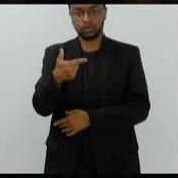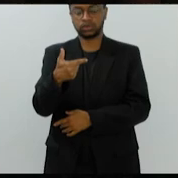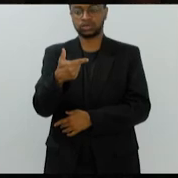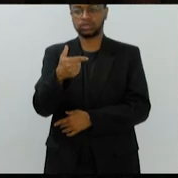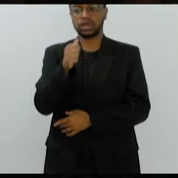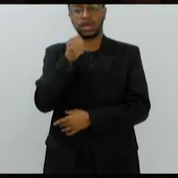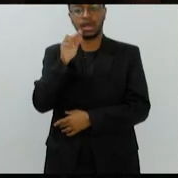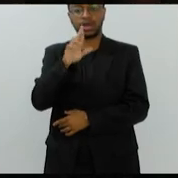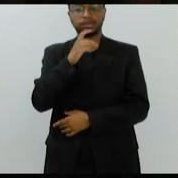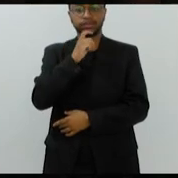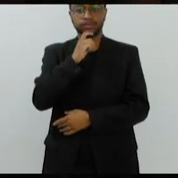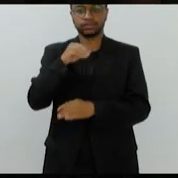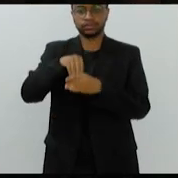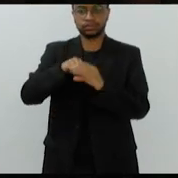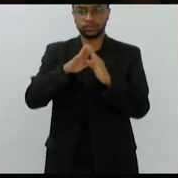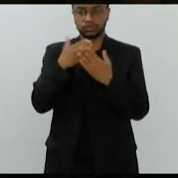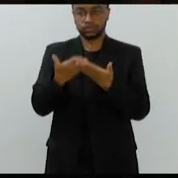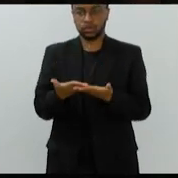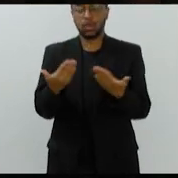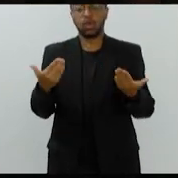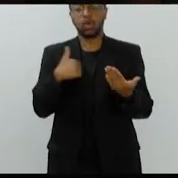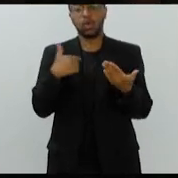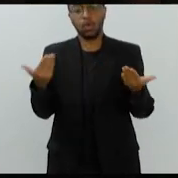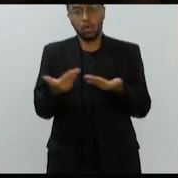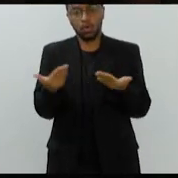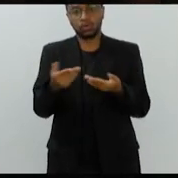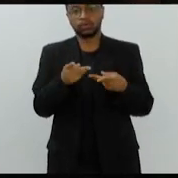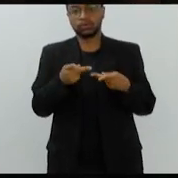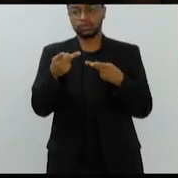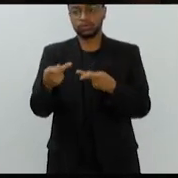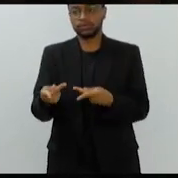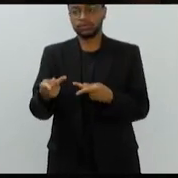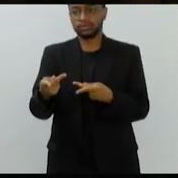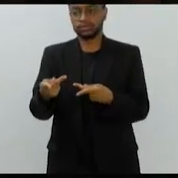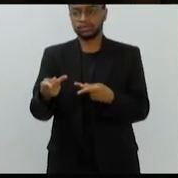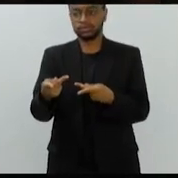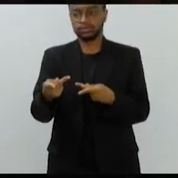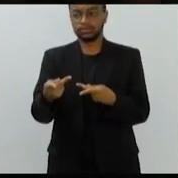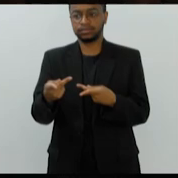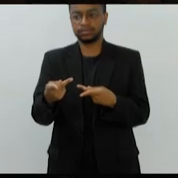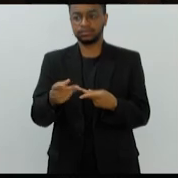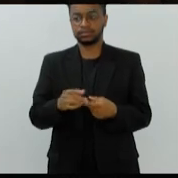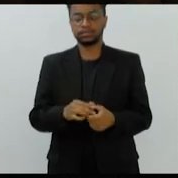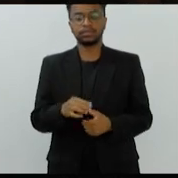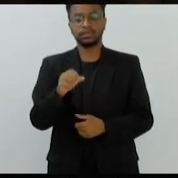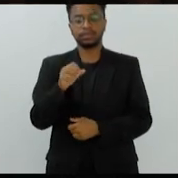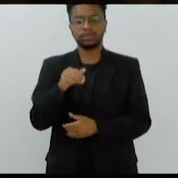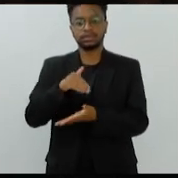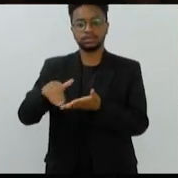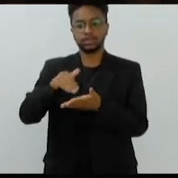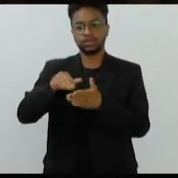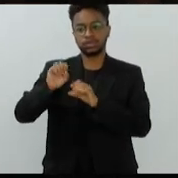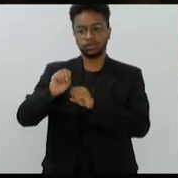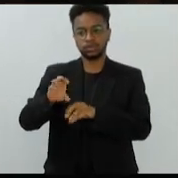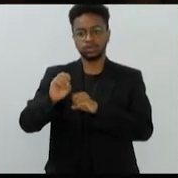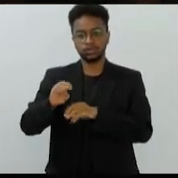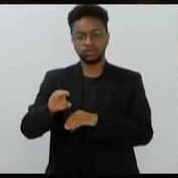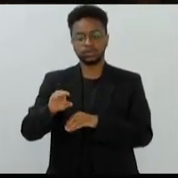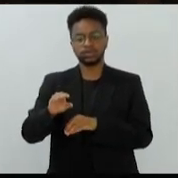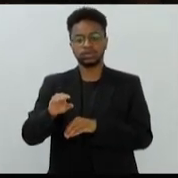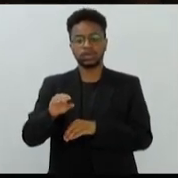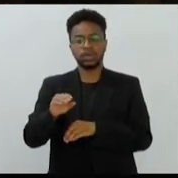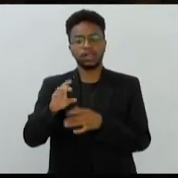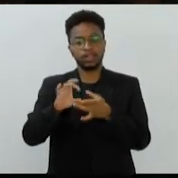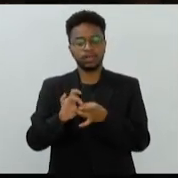escola. Hoje eu fui lá, os aparelhos estão amontoados no auditório, porque a SEDUC liberou o aparelho de ar-condicionado e